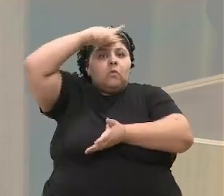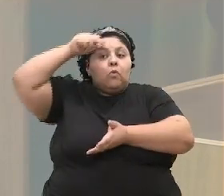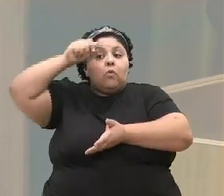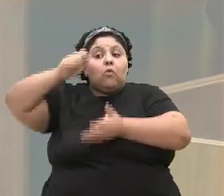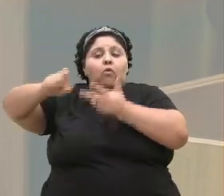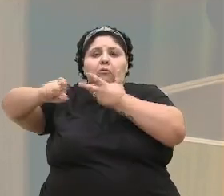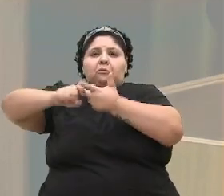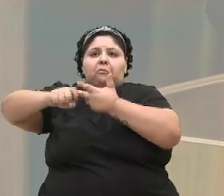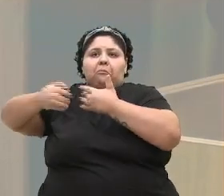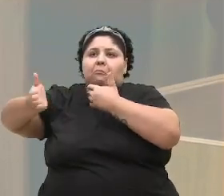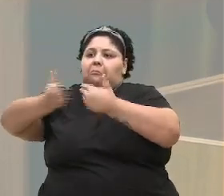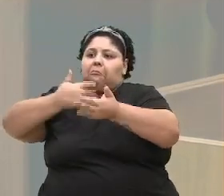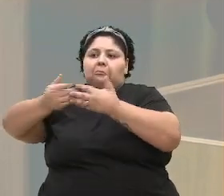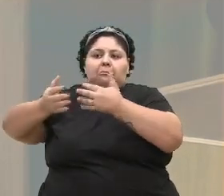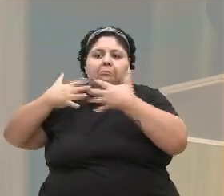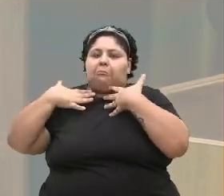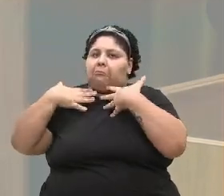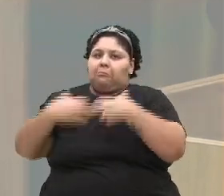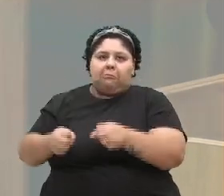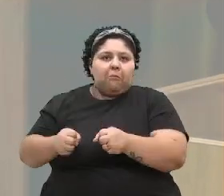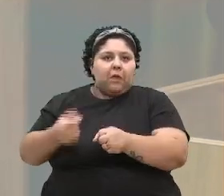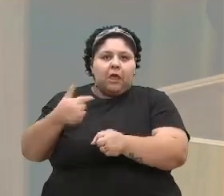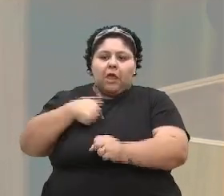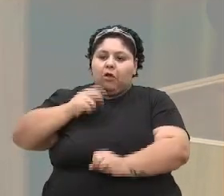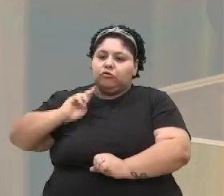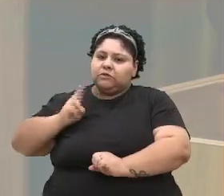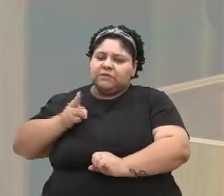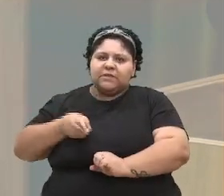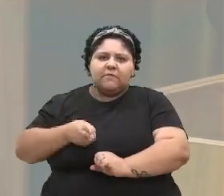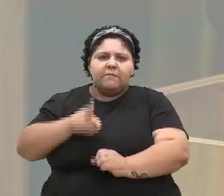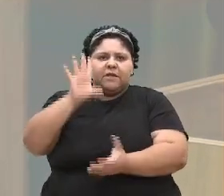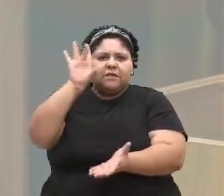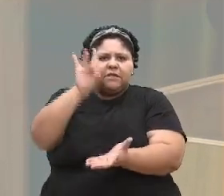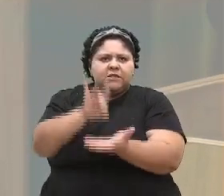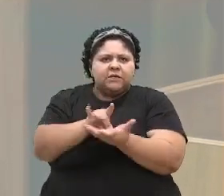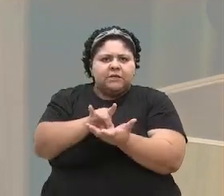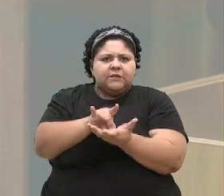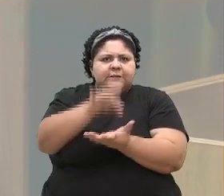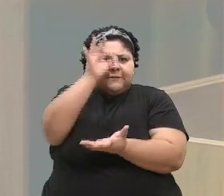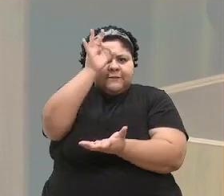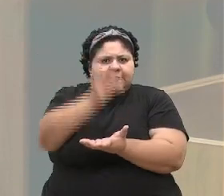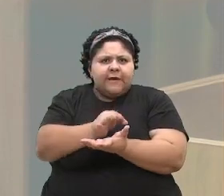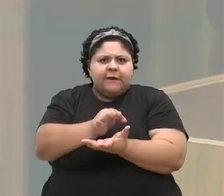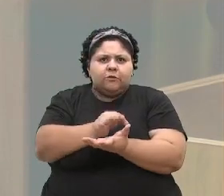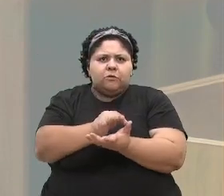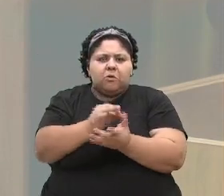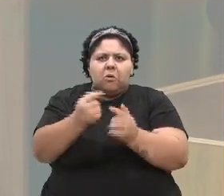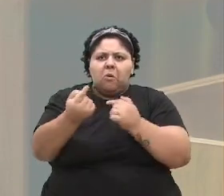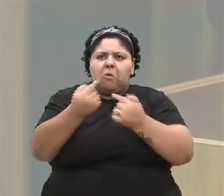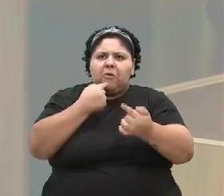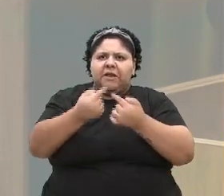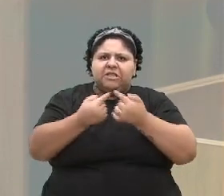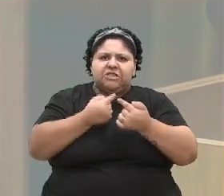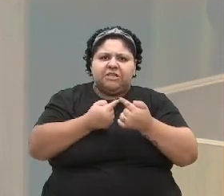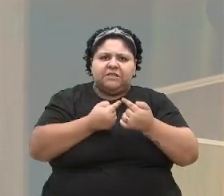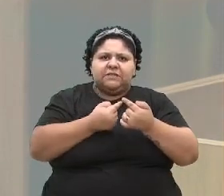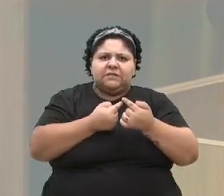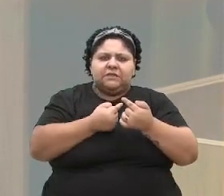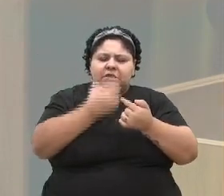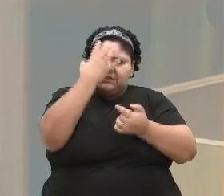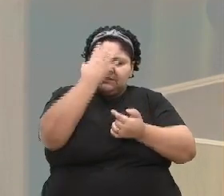executivo, independente da secretaria, sempre fui muito verídico, com críticas construtivas. E